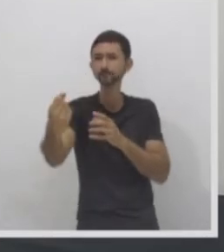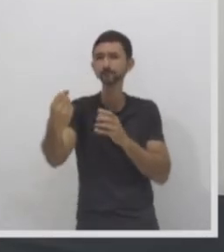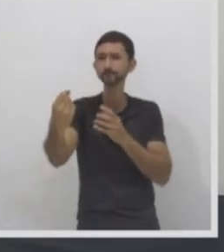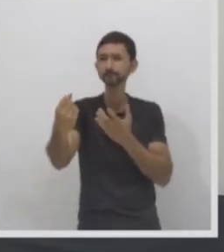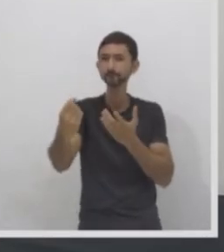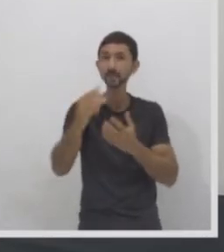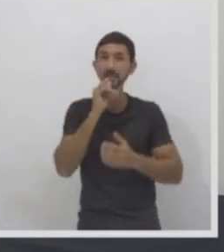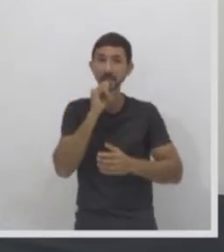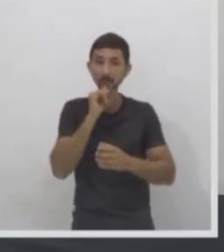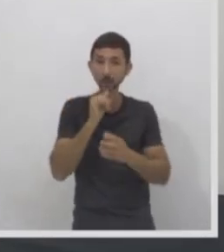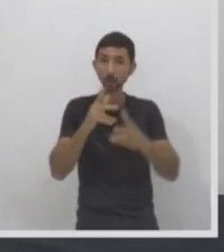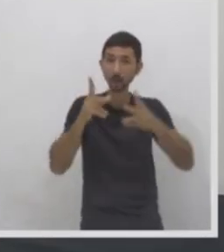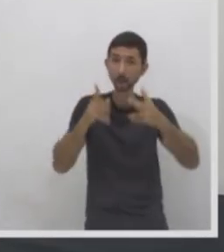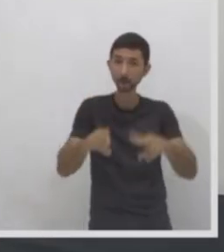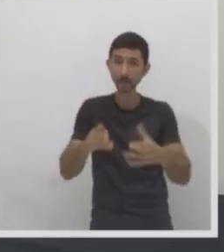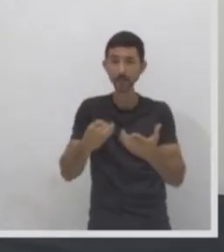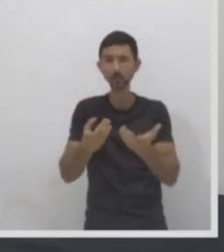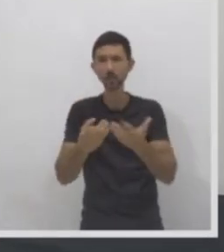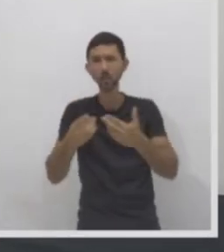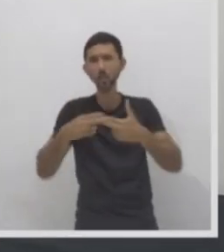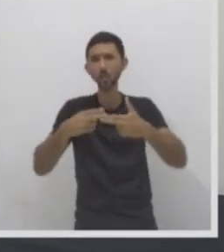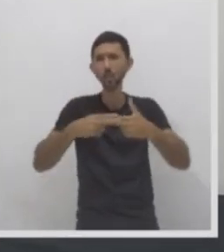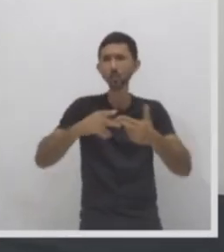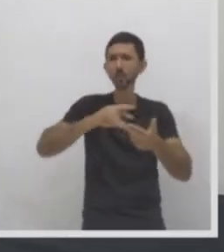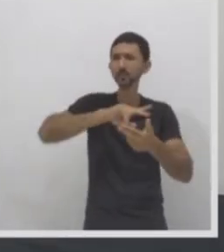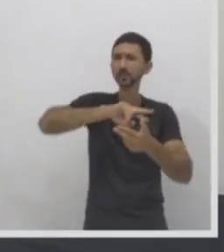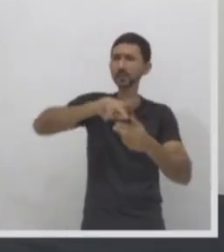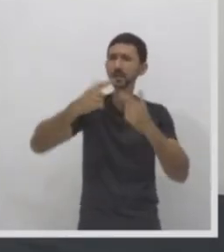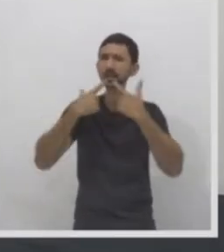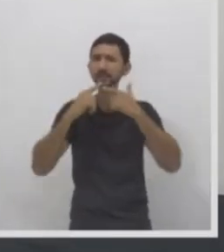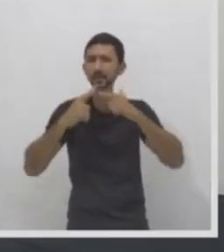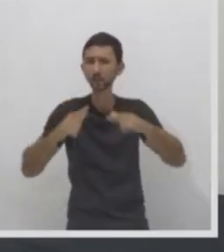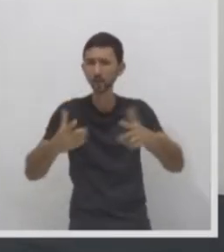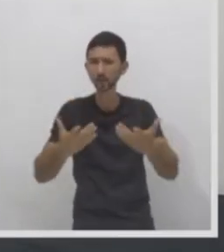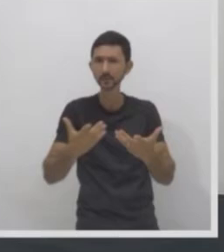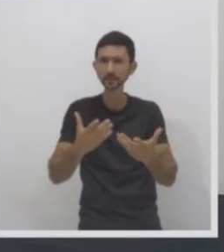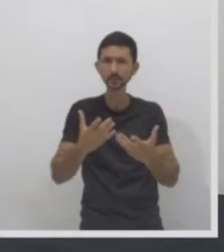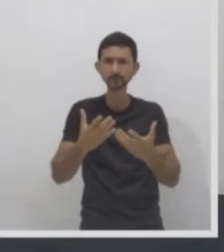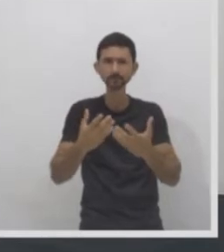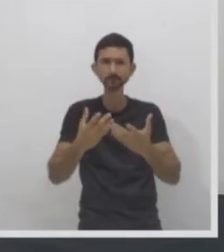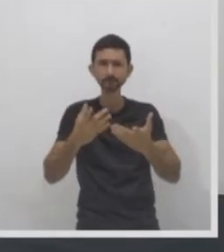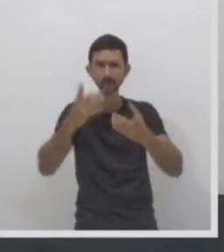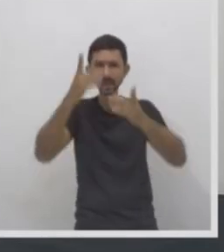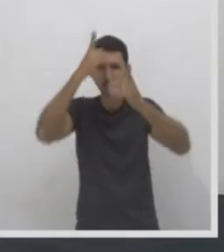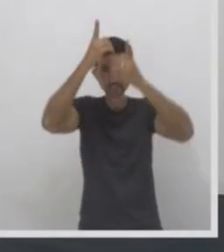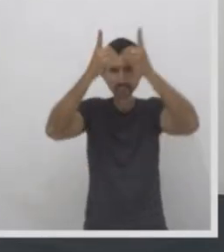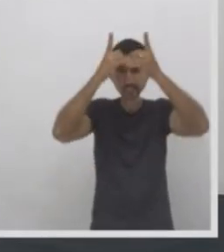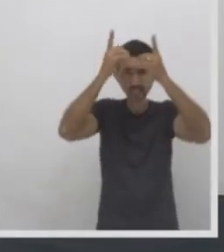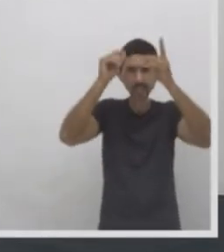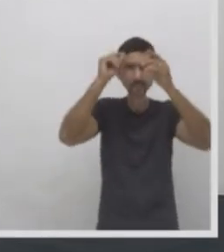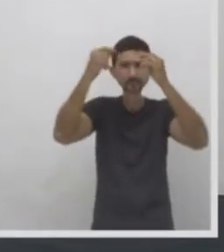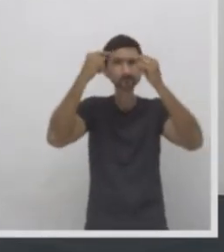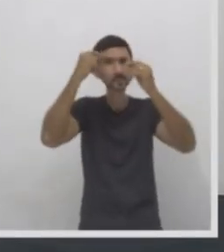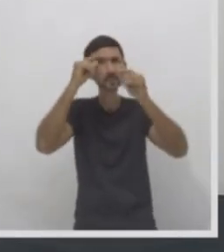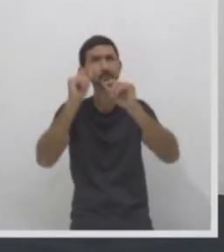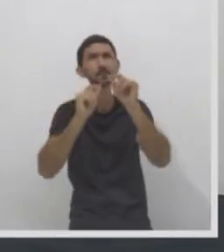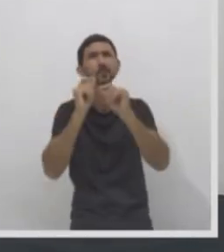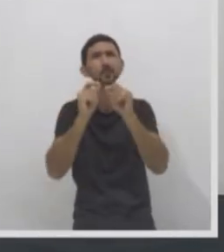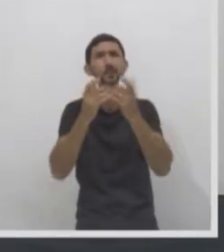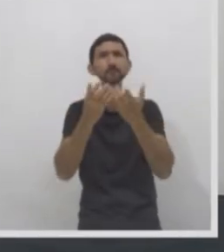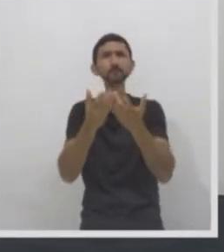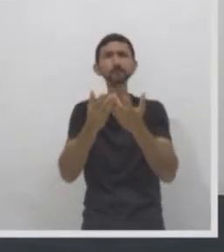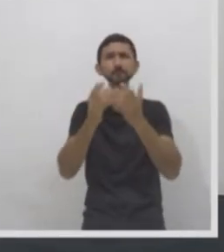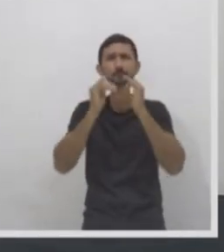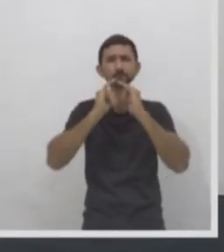pode ser dada com formas de utilização da linguagem diferentes, porque a ideia do emissor é sempre pensar no receptor